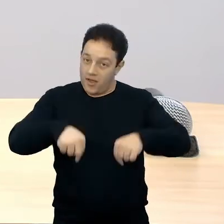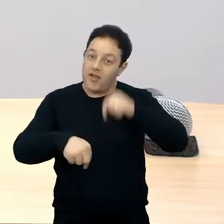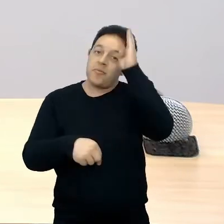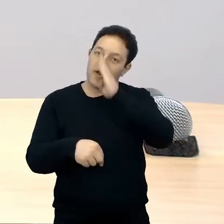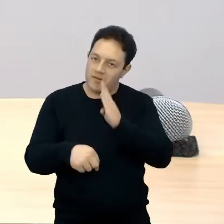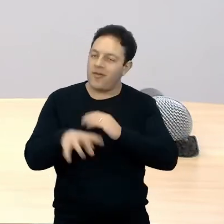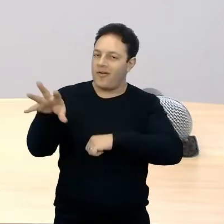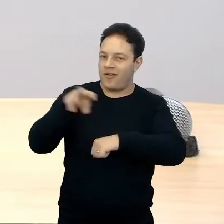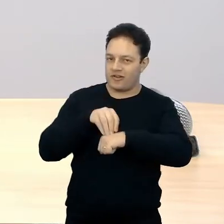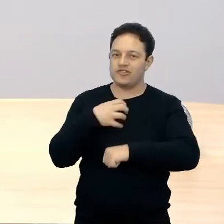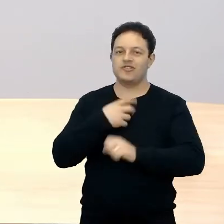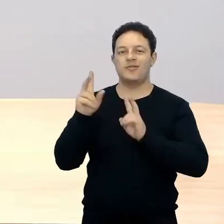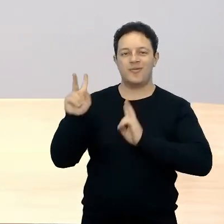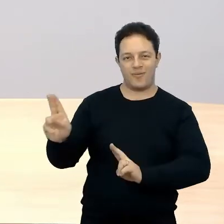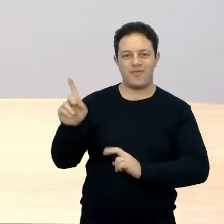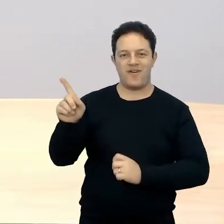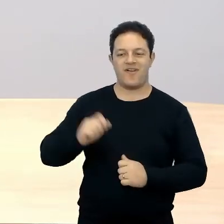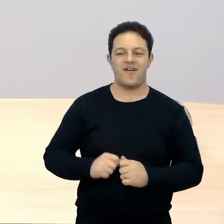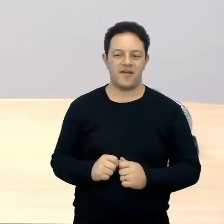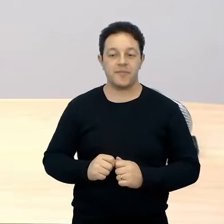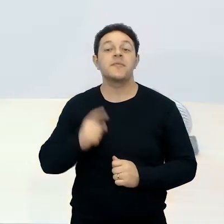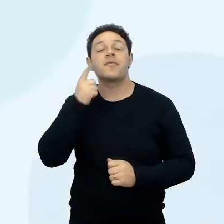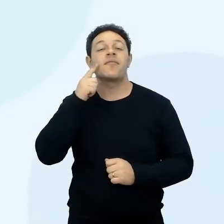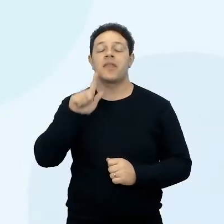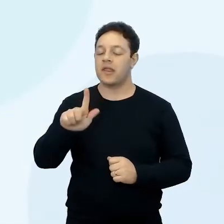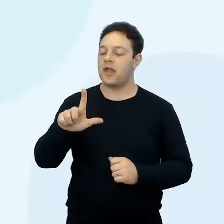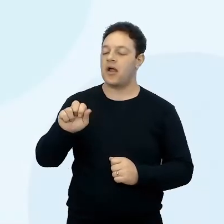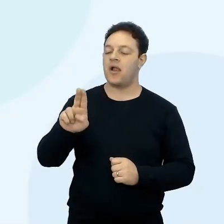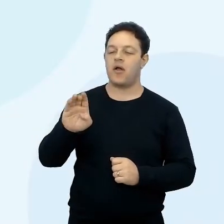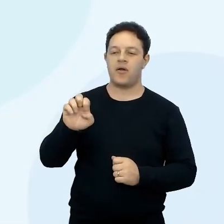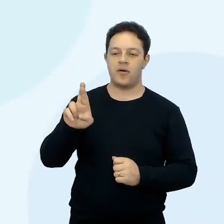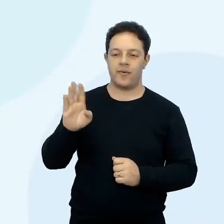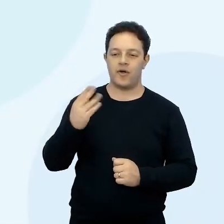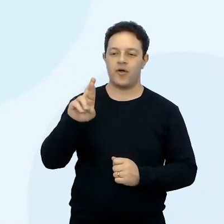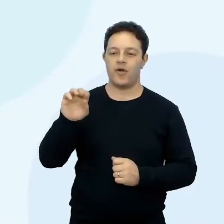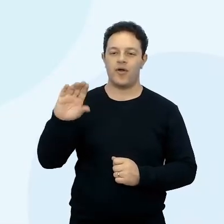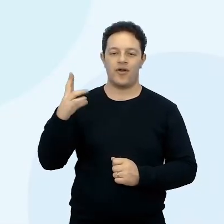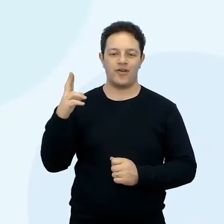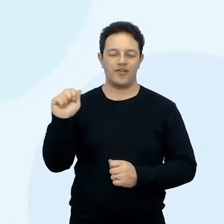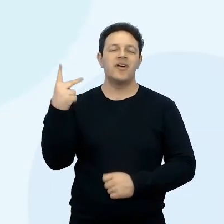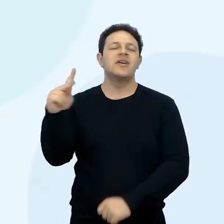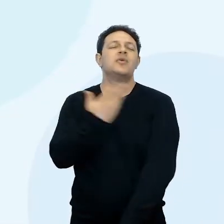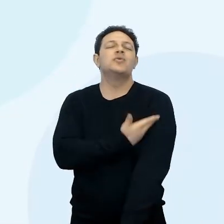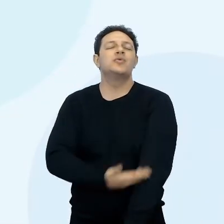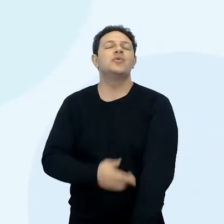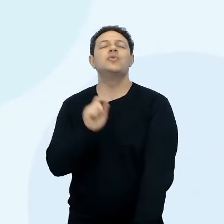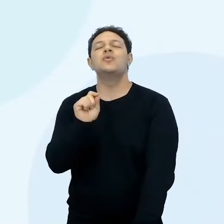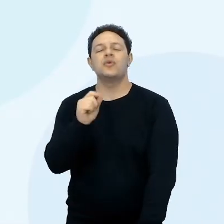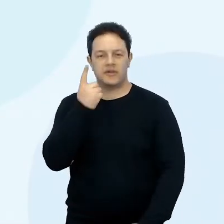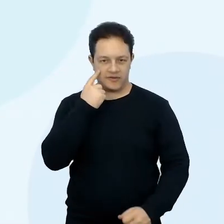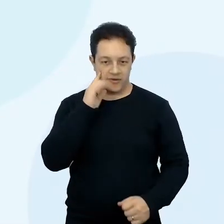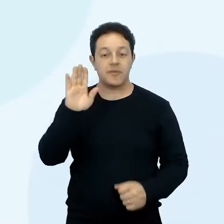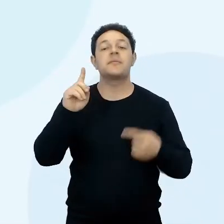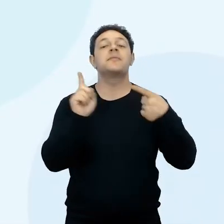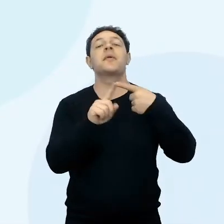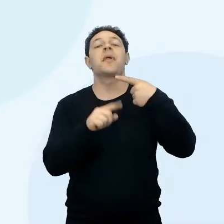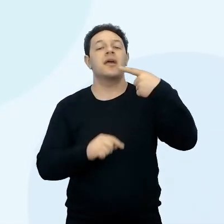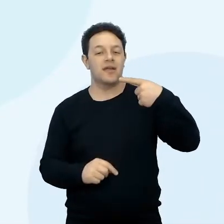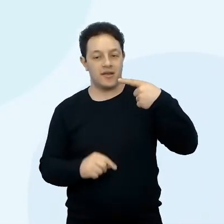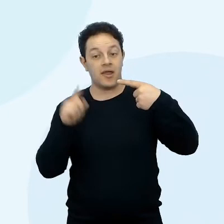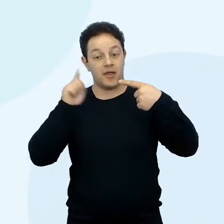Brasil. Vamos olhar o Glauber Rocha ali para a gente ver algumas características. Primeira questão é